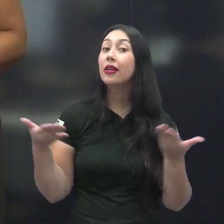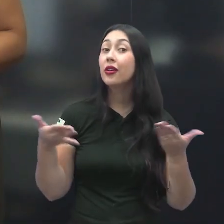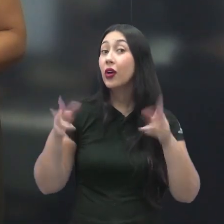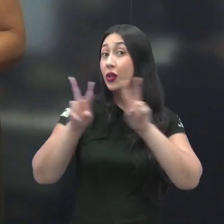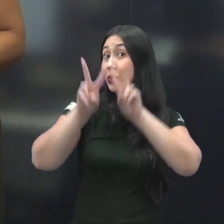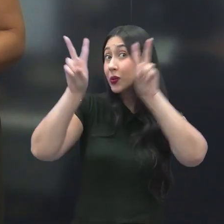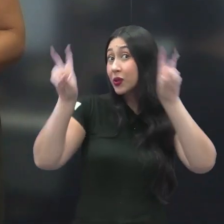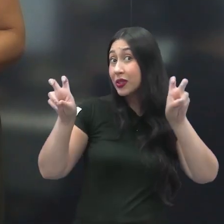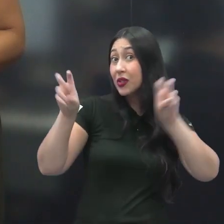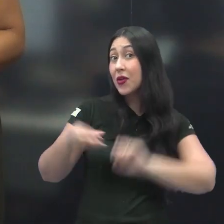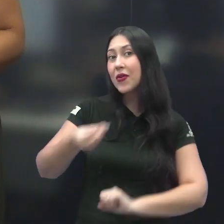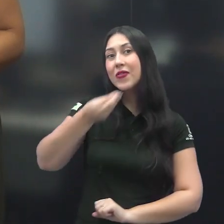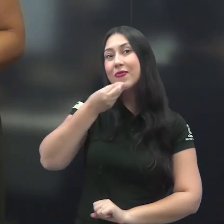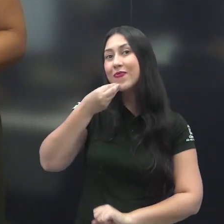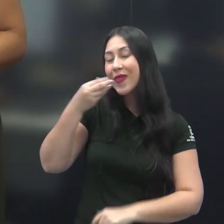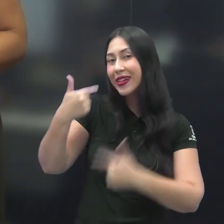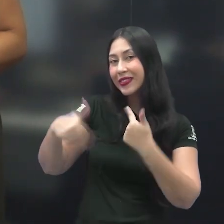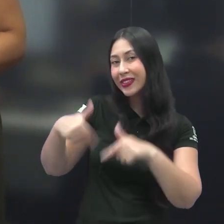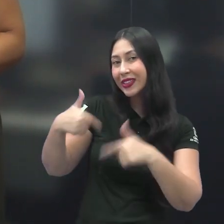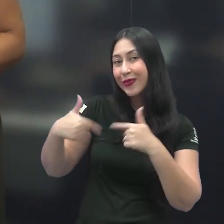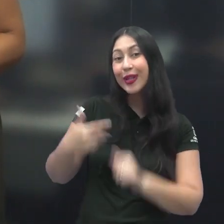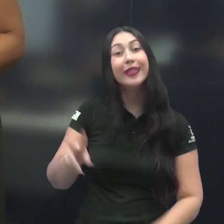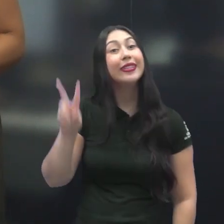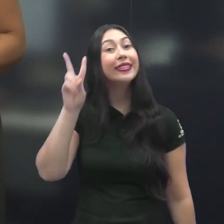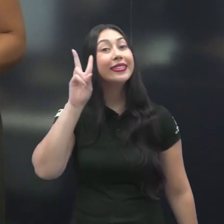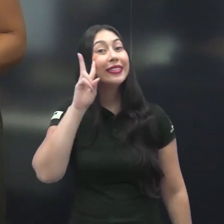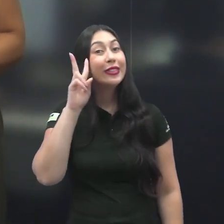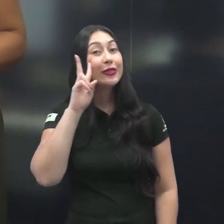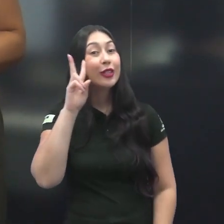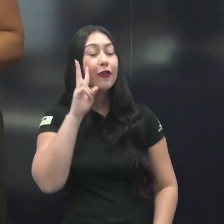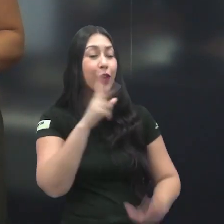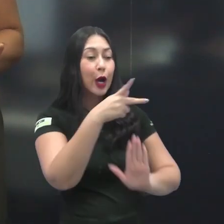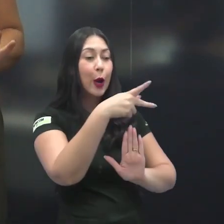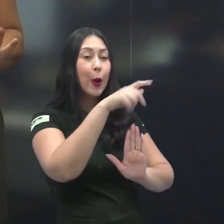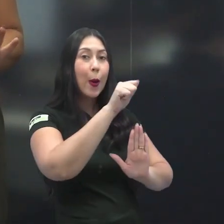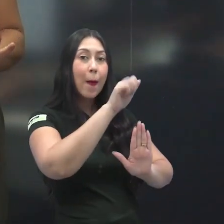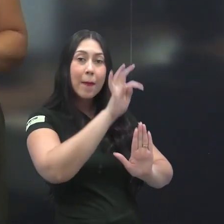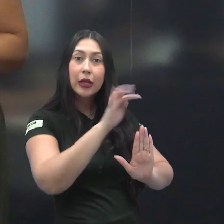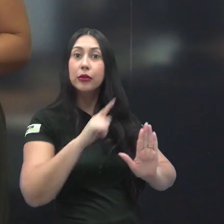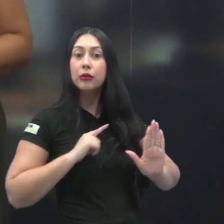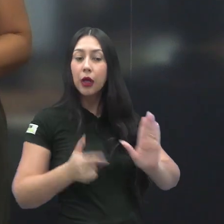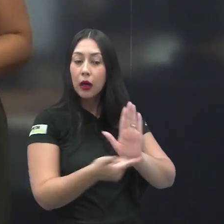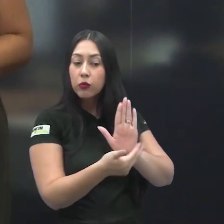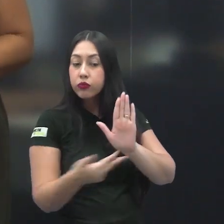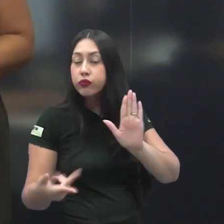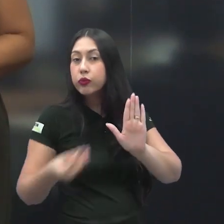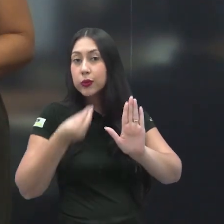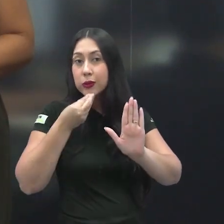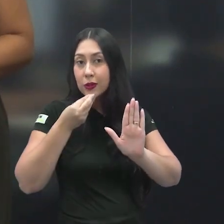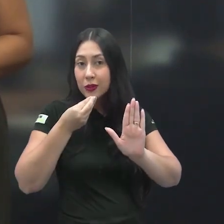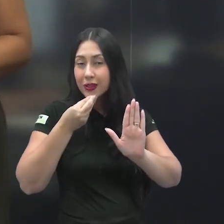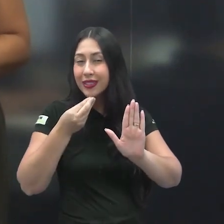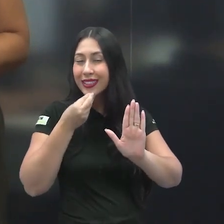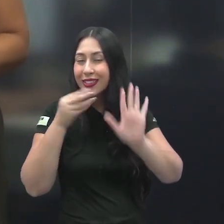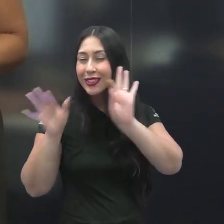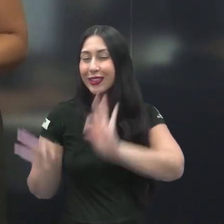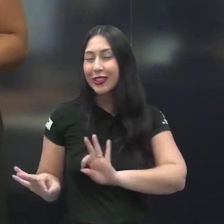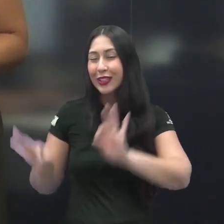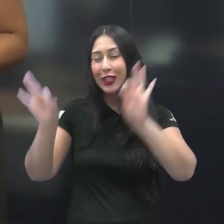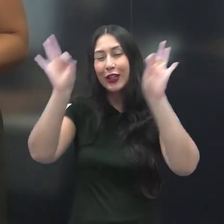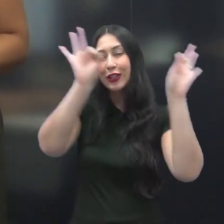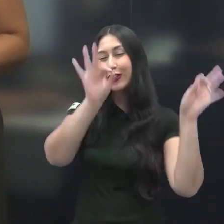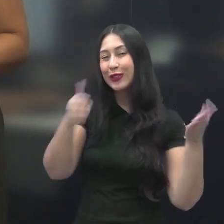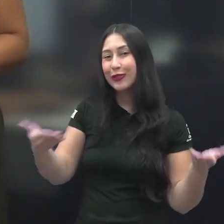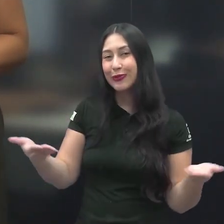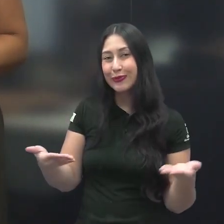Agora vamos falar de oportunidades de emprego. Segunda-feira e o Pátio de São José está com diversas vagas abertas. Confira